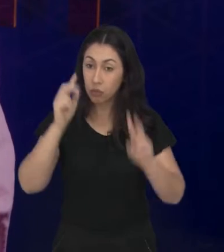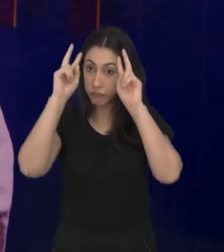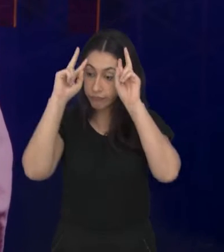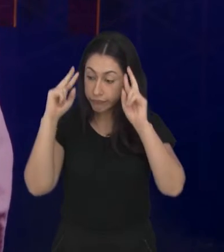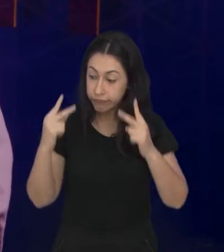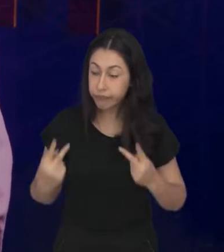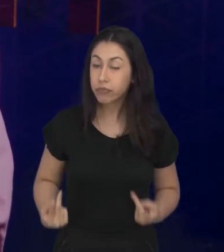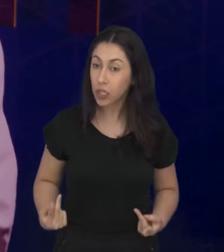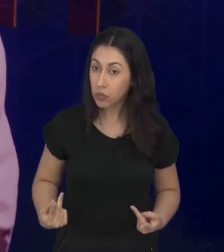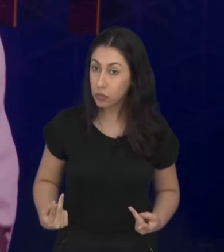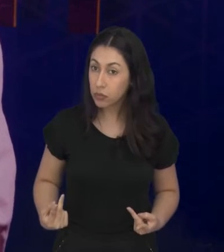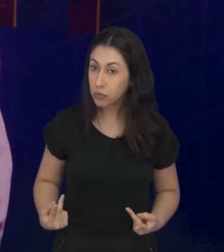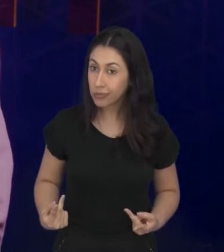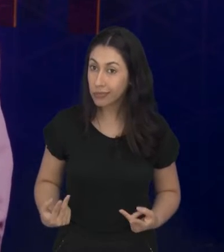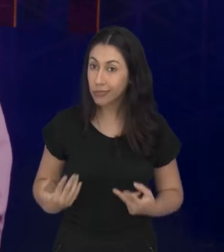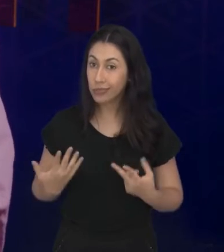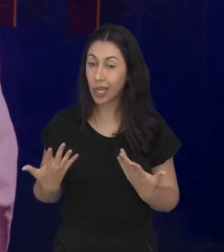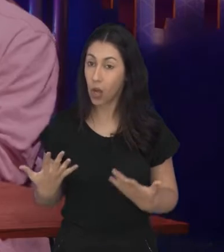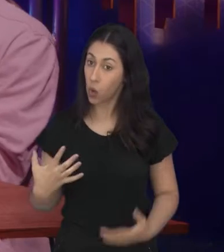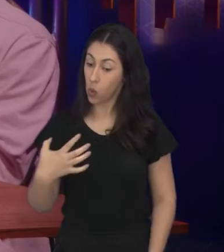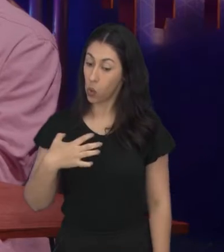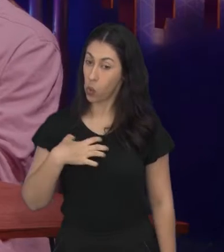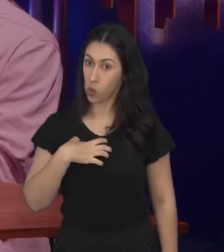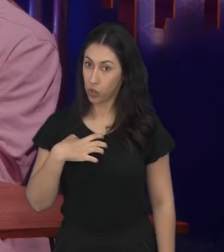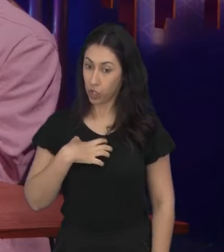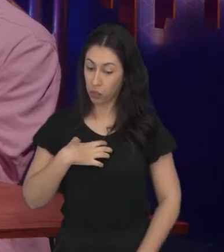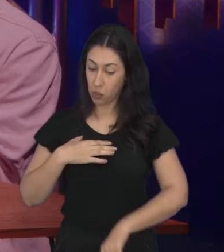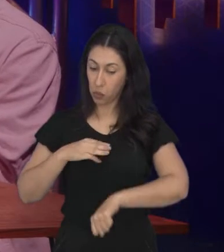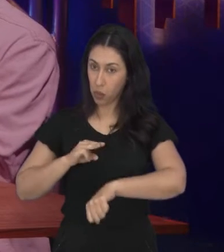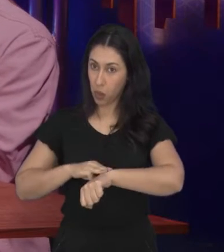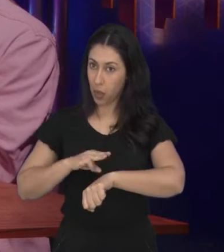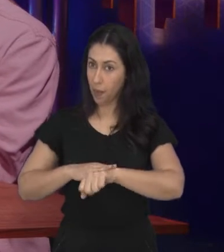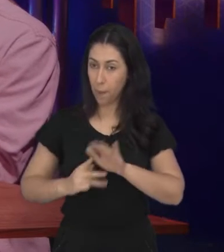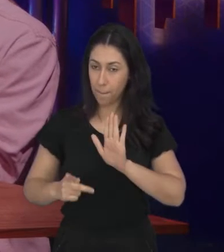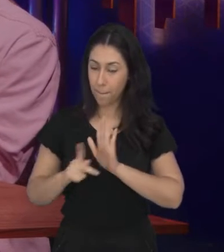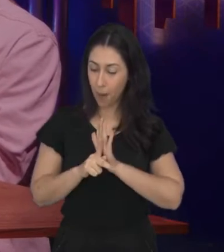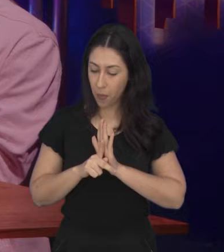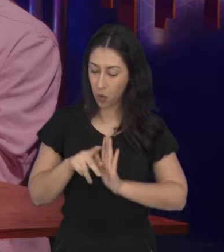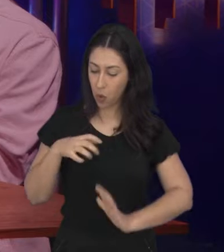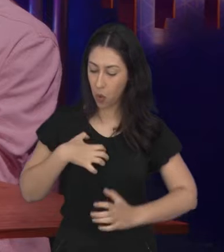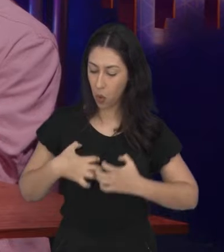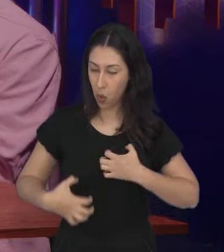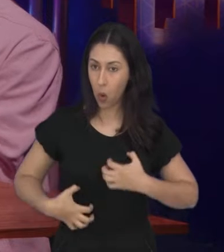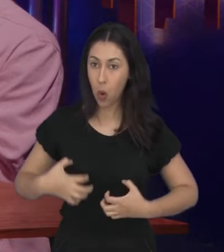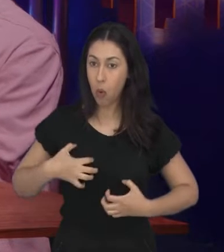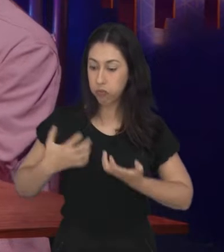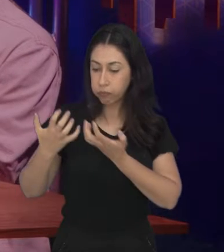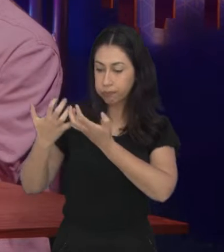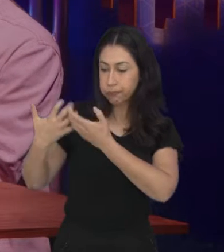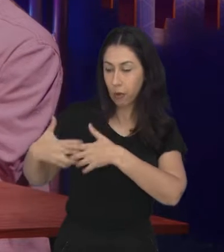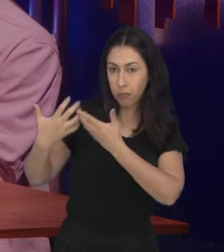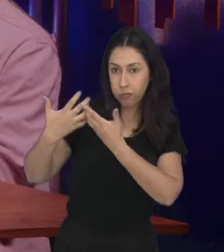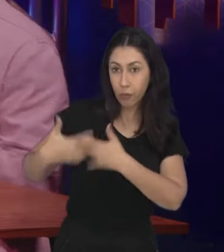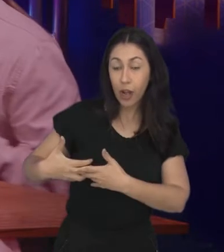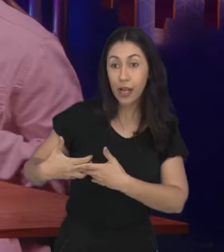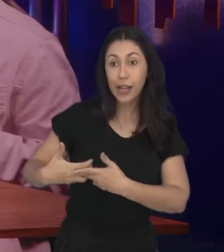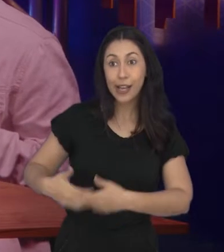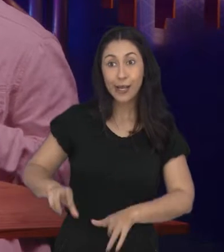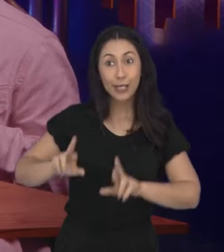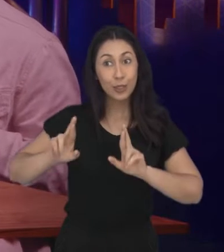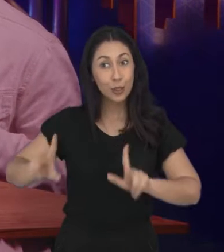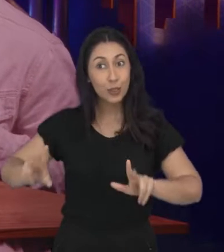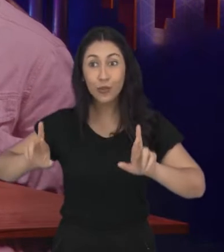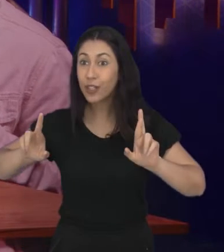né? O cronotipo, o ciclo circadiano, ele tem motivações diferentes